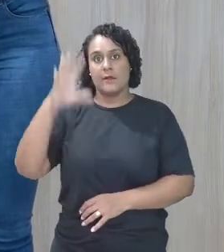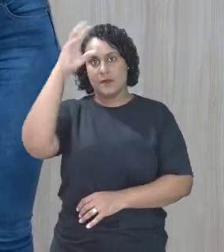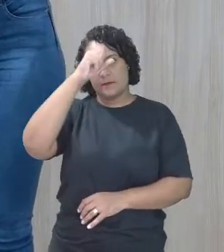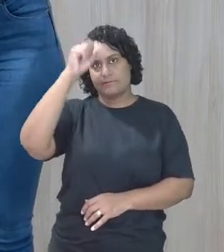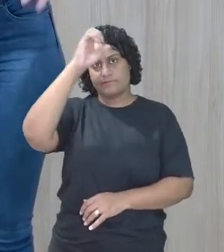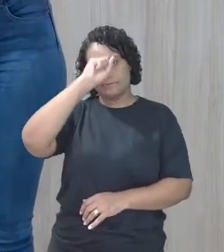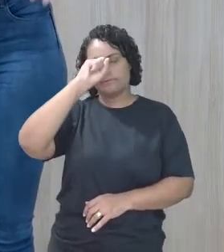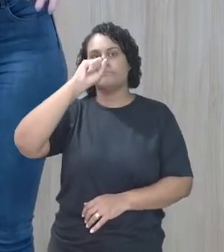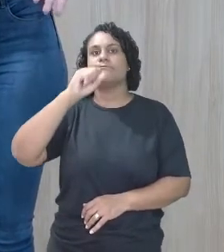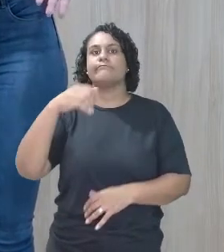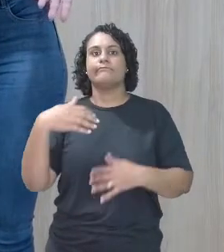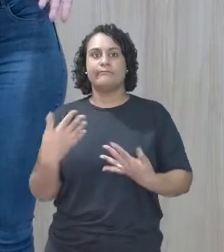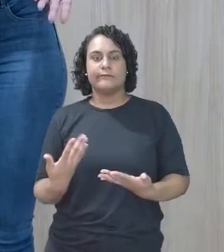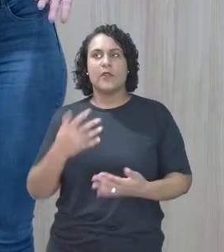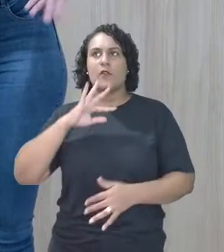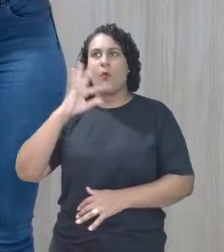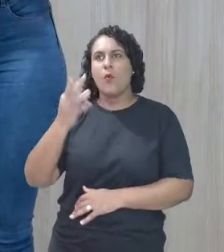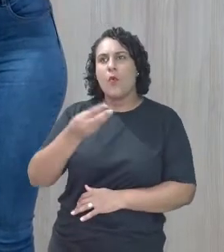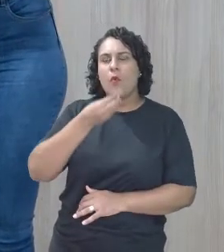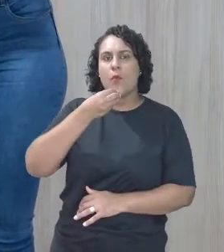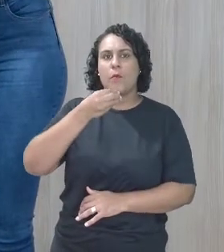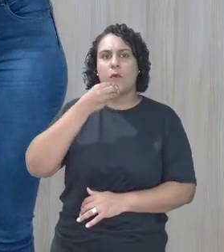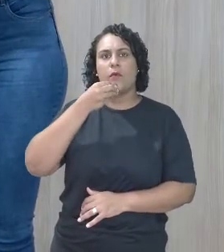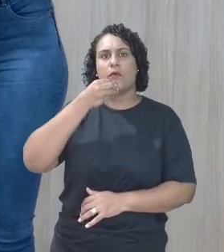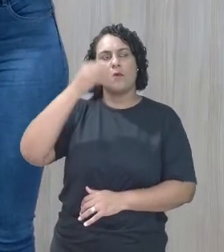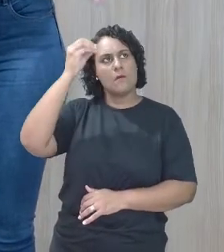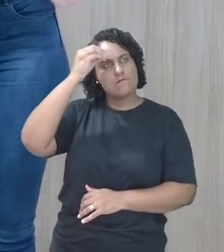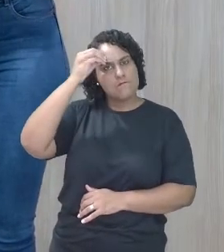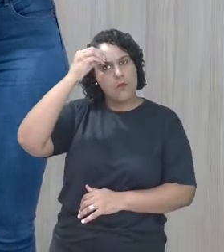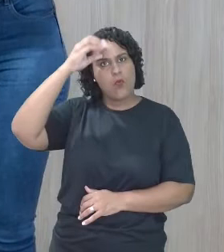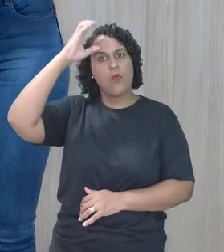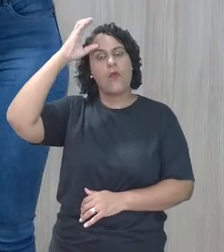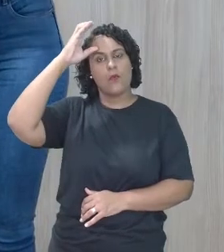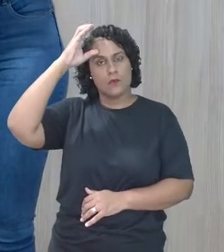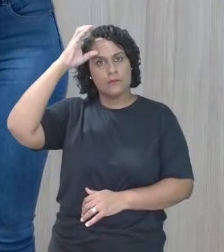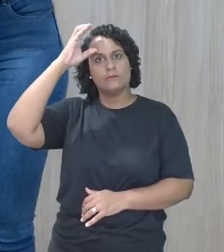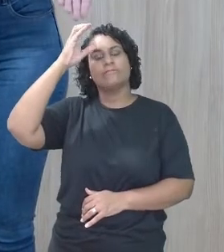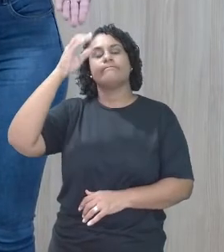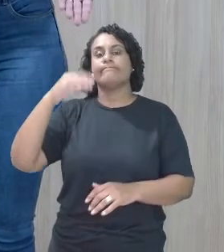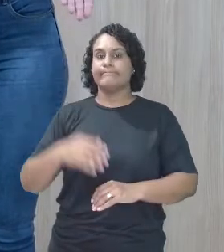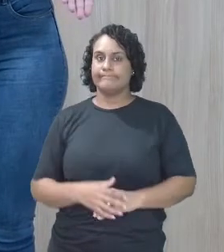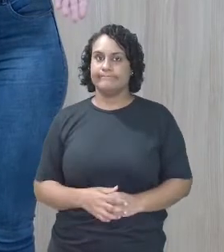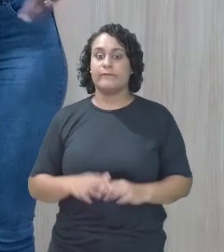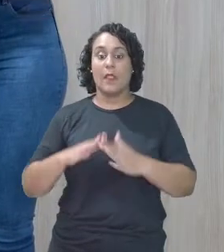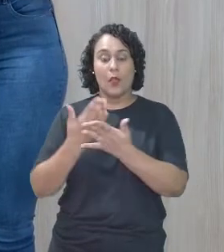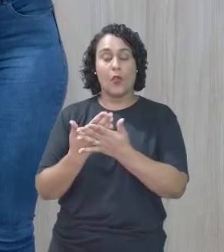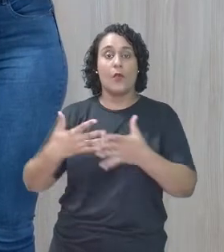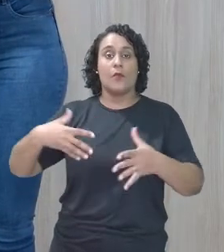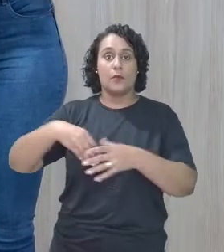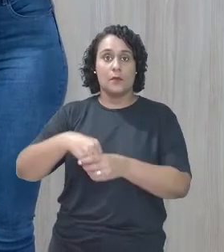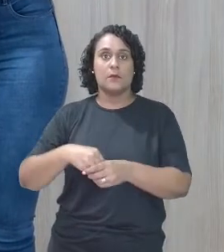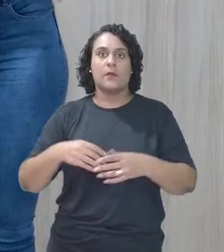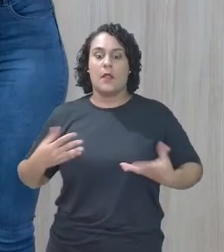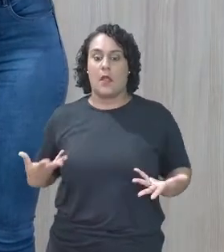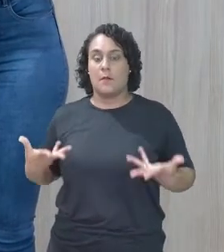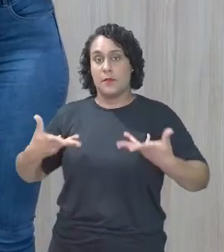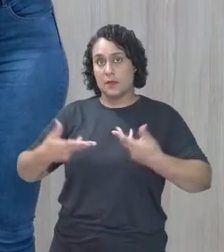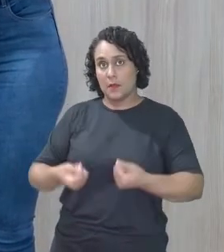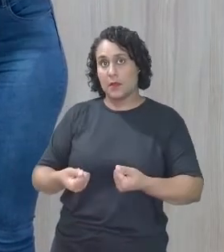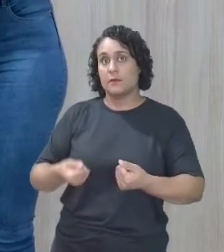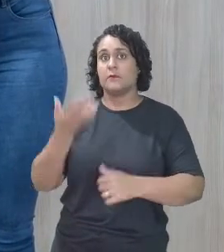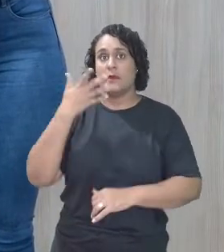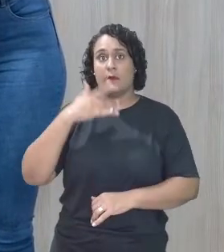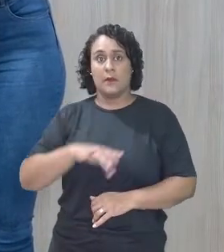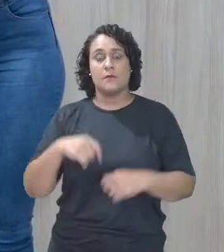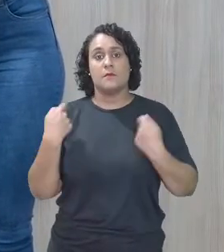uma aproximação do conhecimento formal, sim, do conhecimento escolarizado, né? Aquelas habilidades que essas